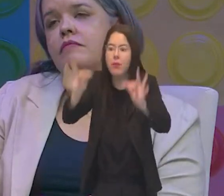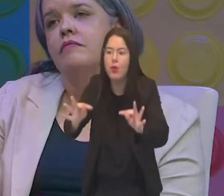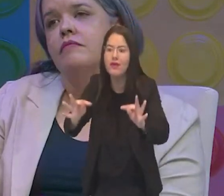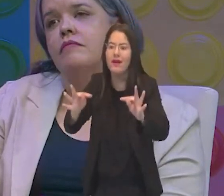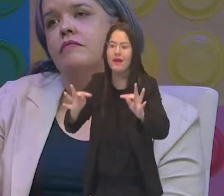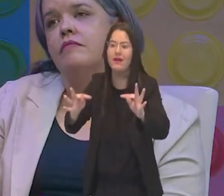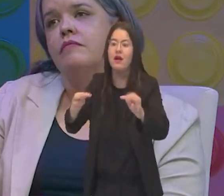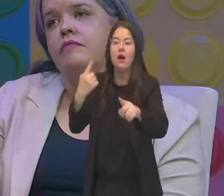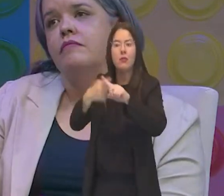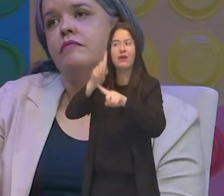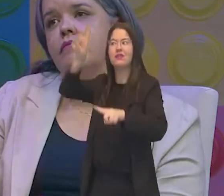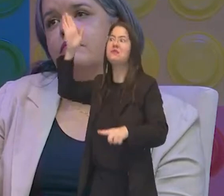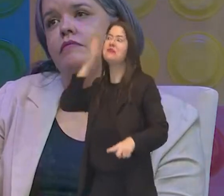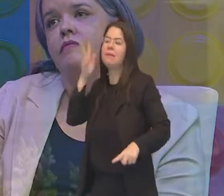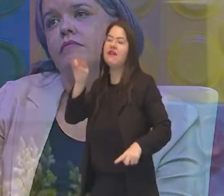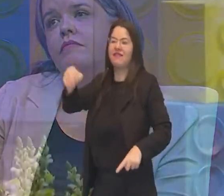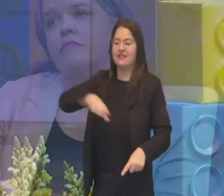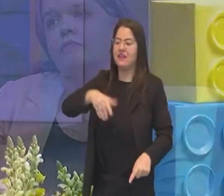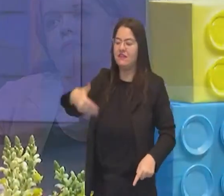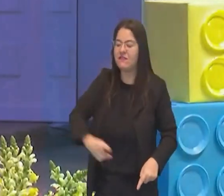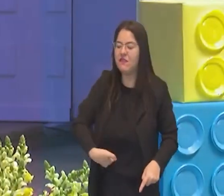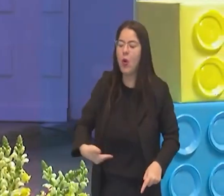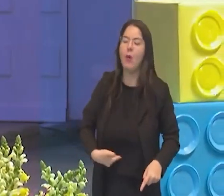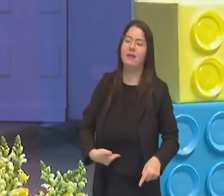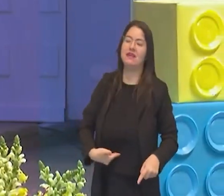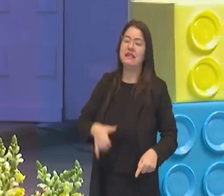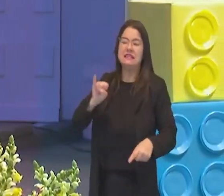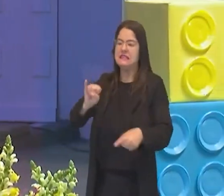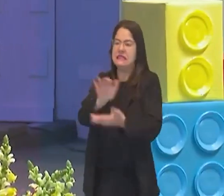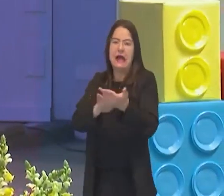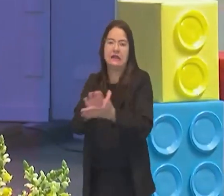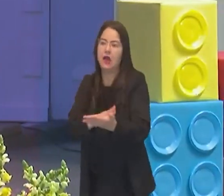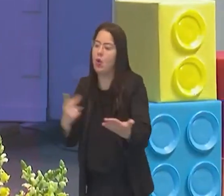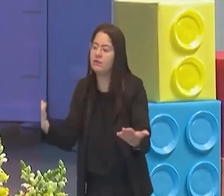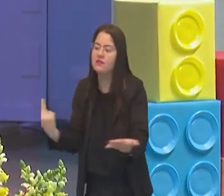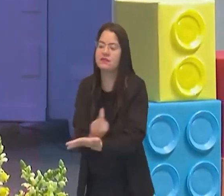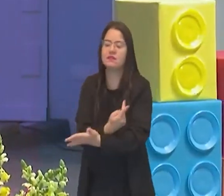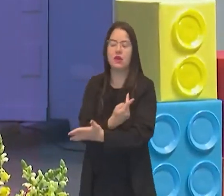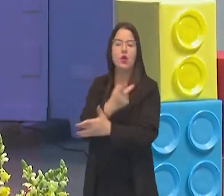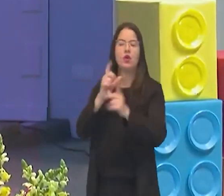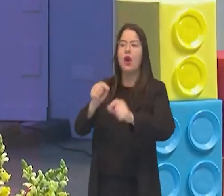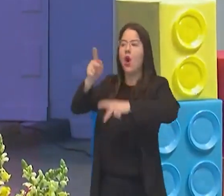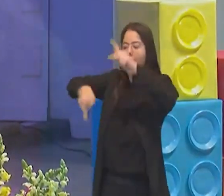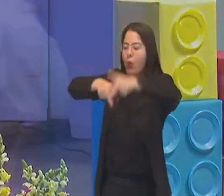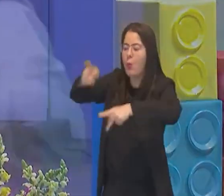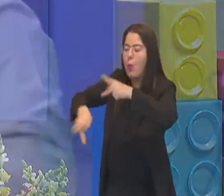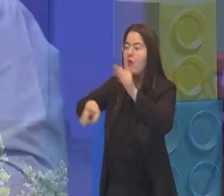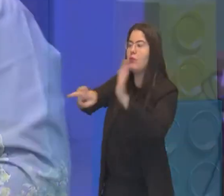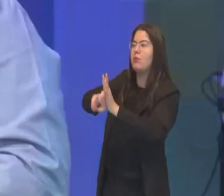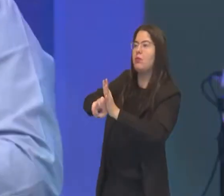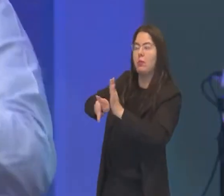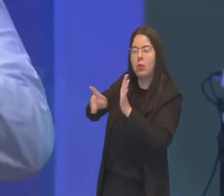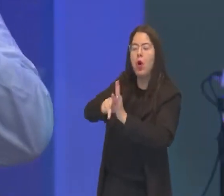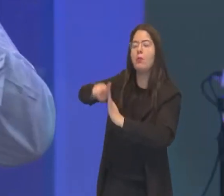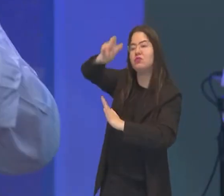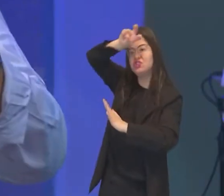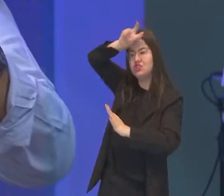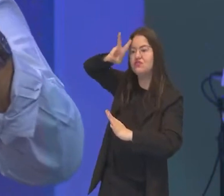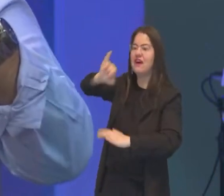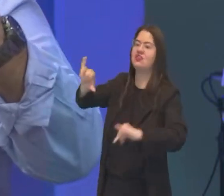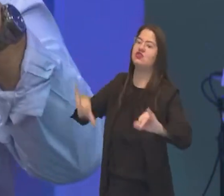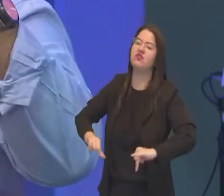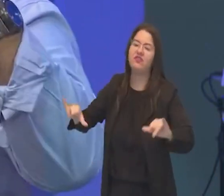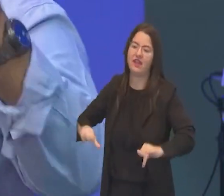da fome que viria, e que se nada fosse feito, aquele povo do Egito sofreria,